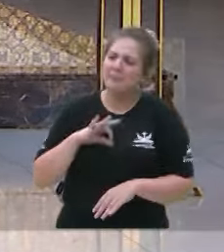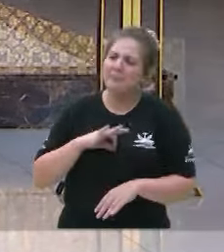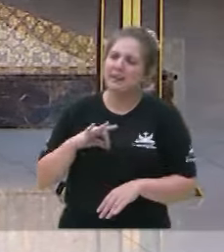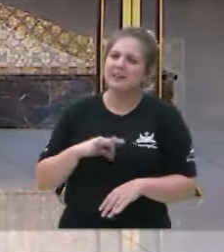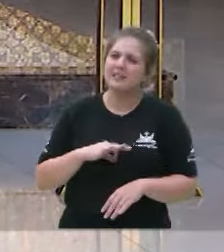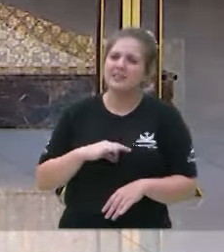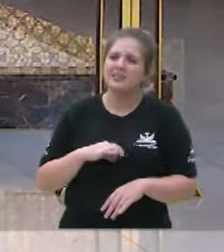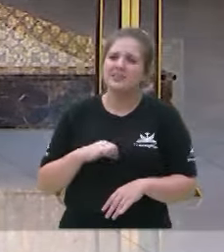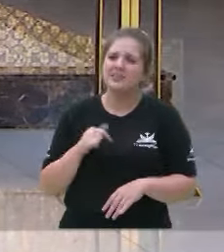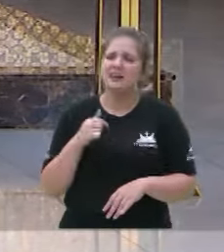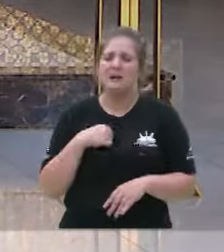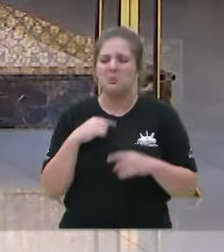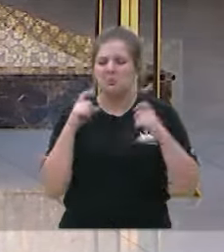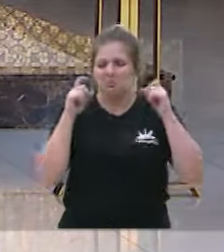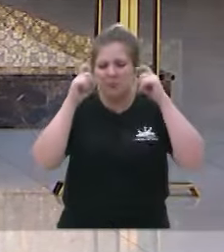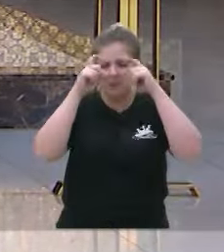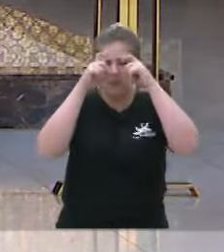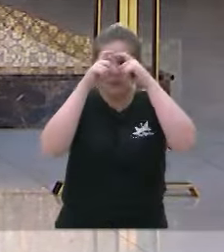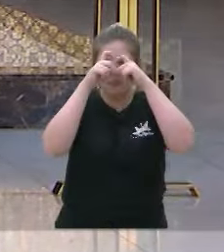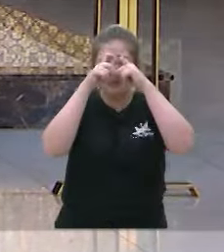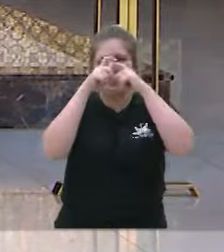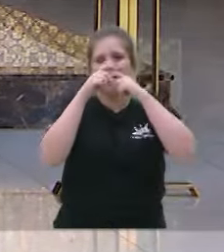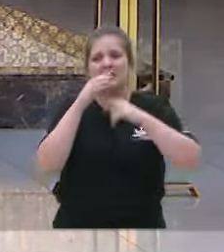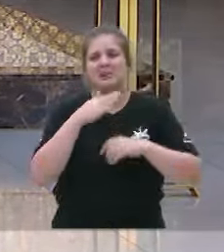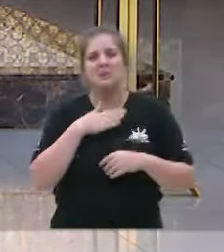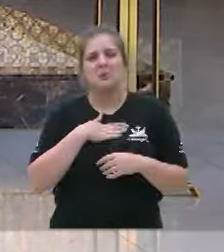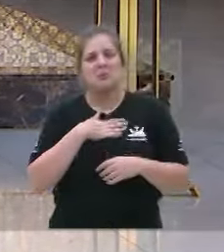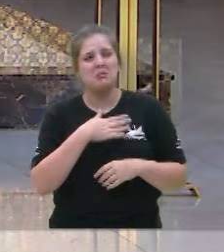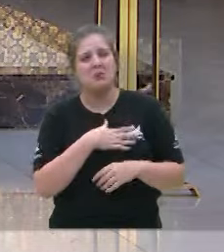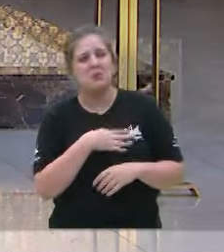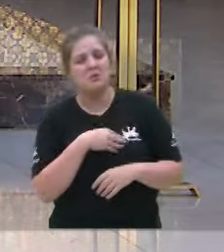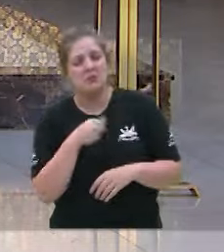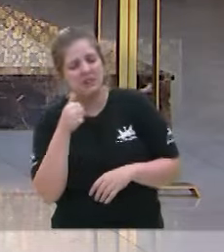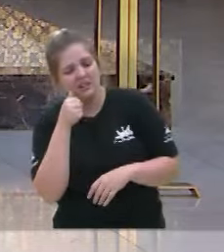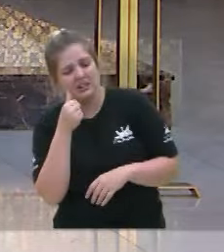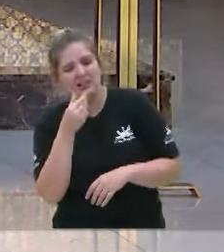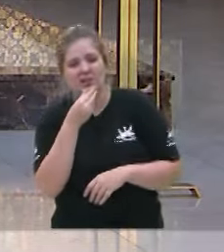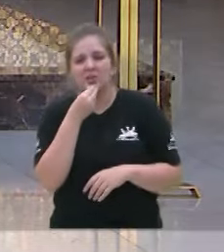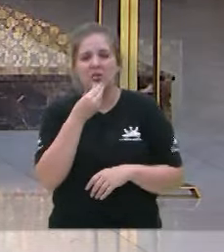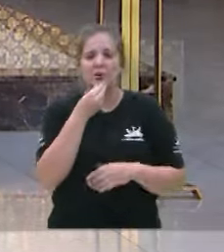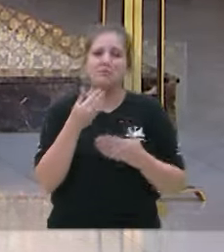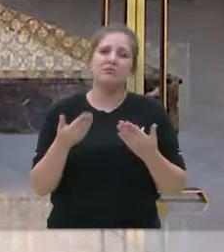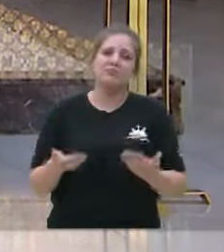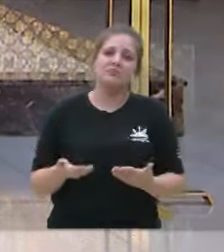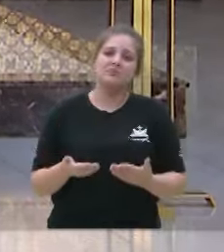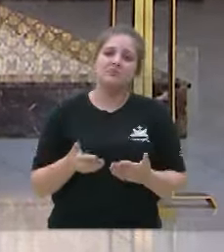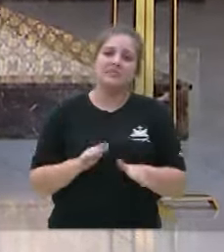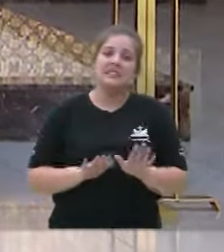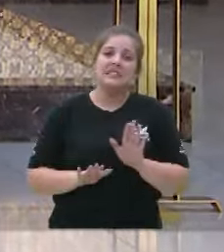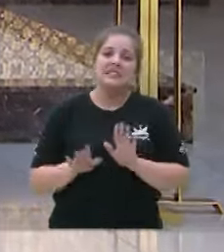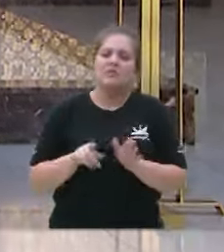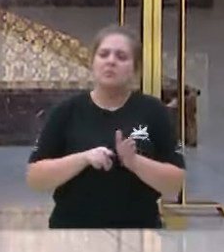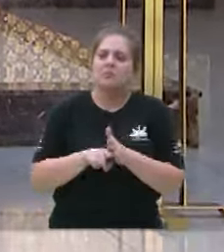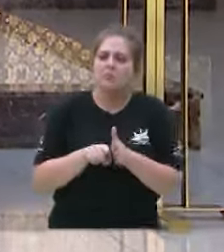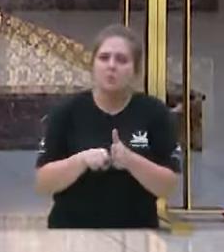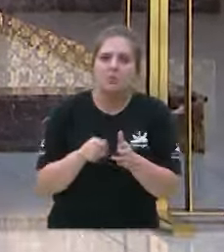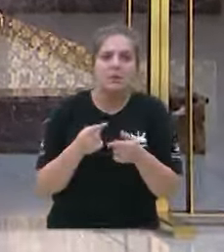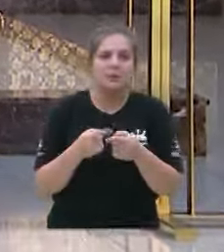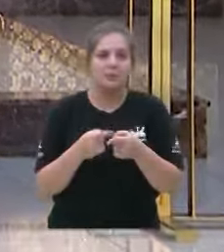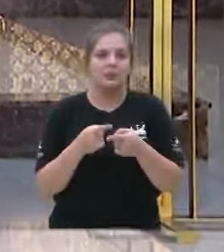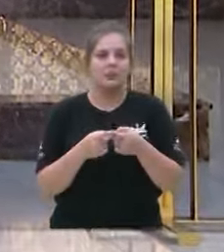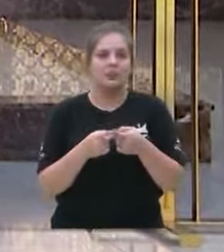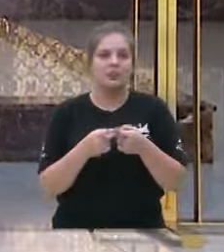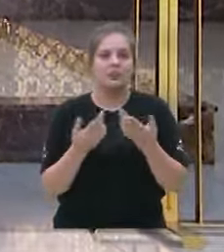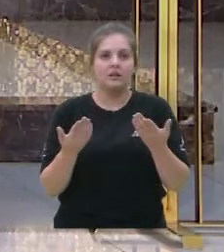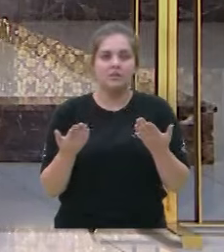eu ando tão preocupada com os meus filhos e a gente pergunta assim mas por que minha